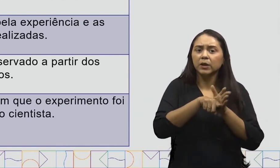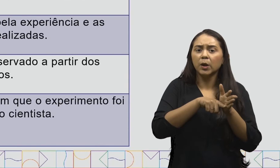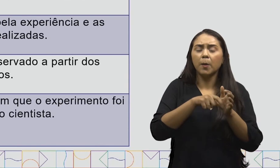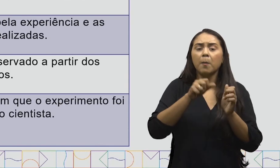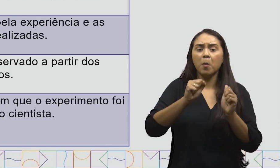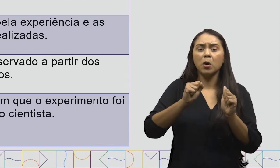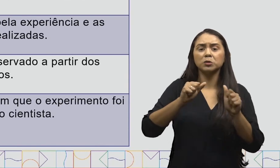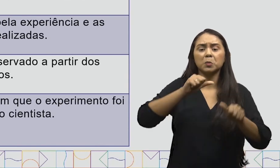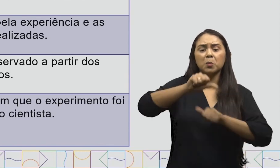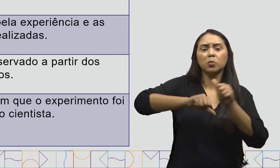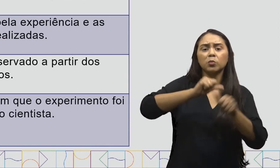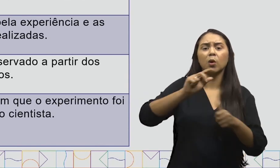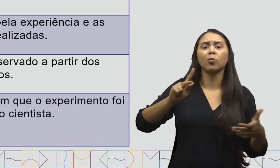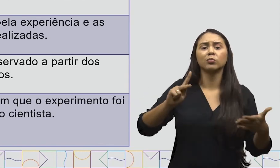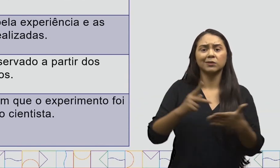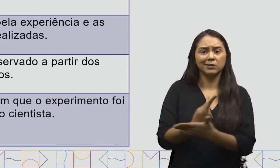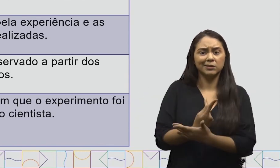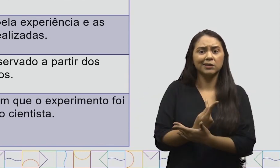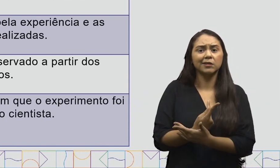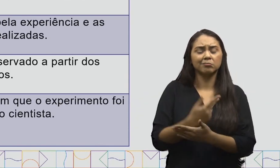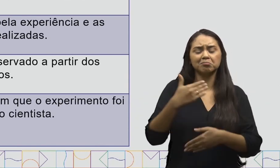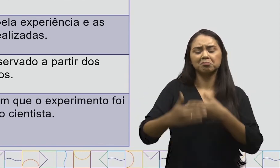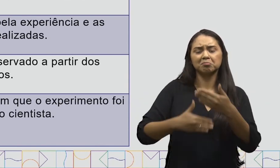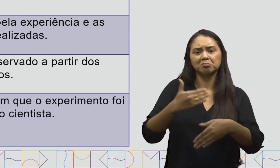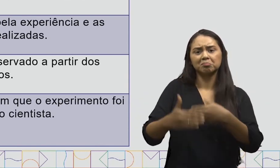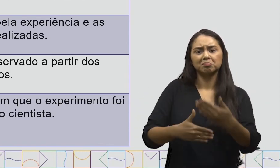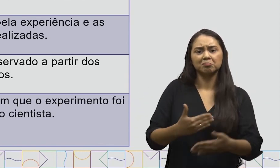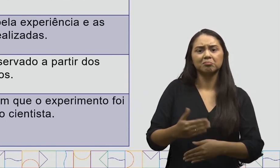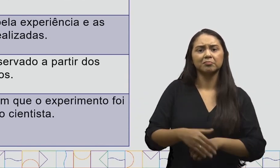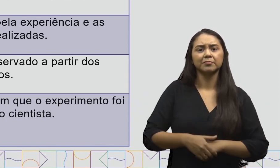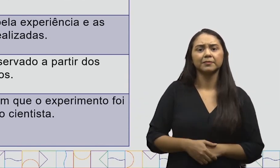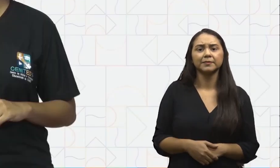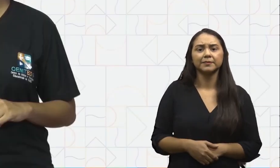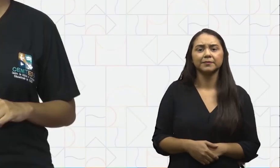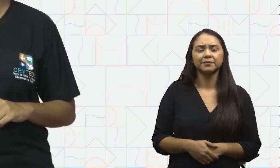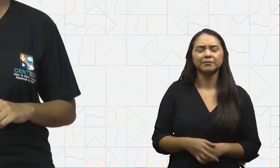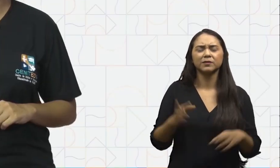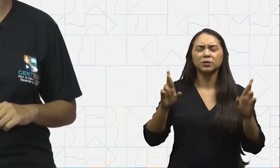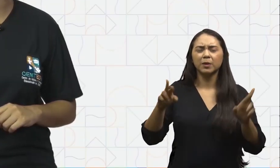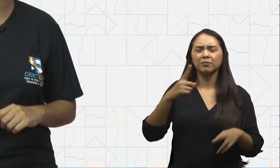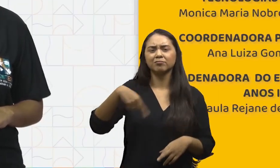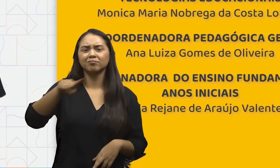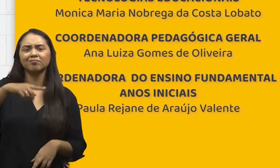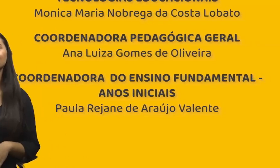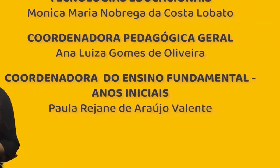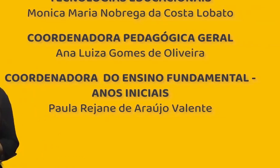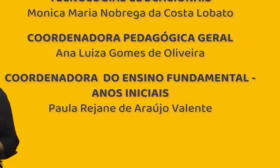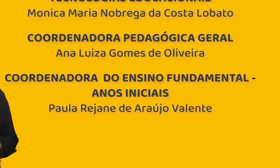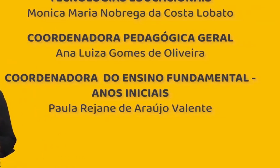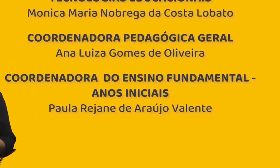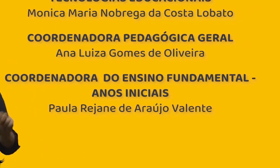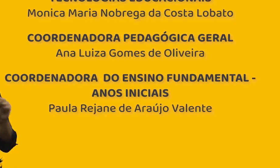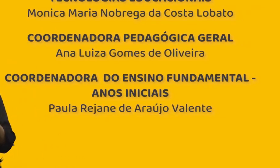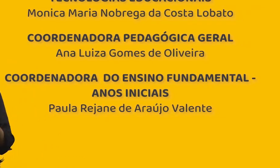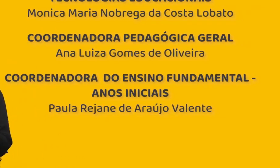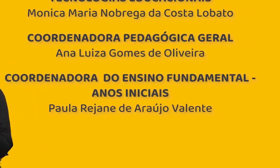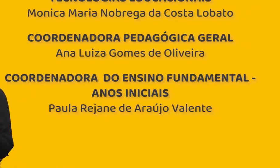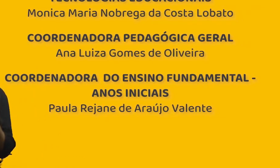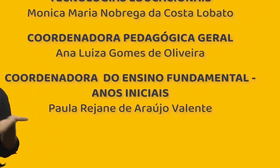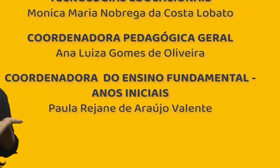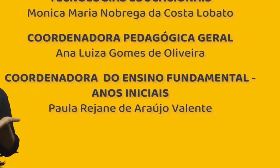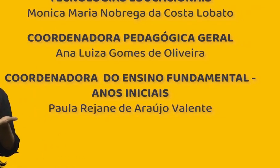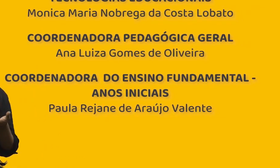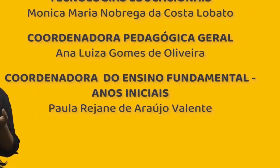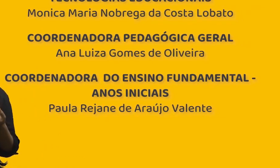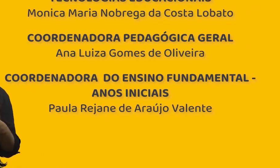as modificações ocorridas ao longo de um determinado período de tempo. Eu espero que você tenha adorado a aula de